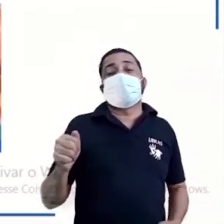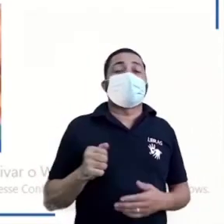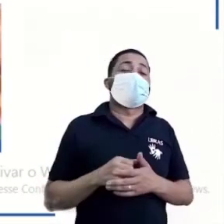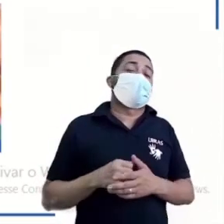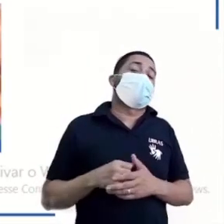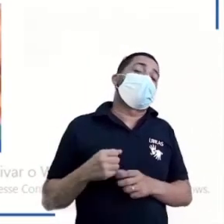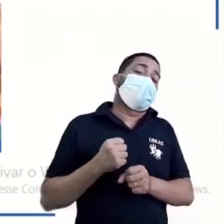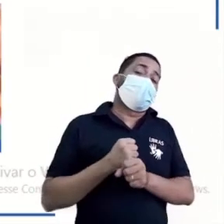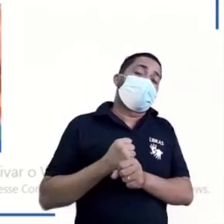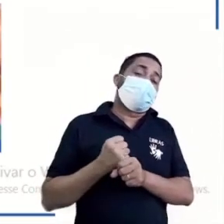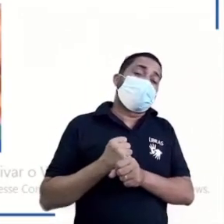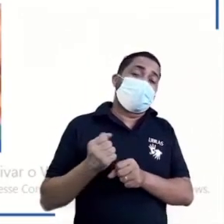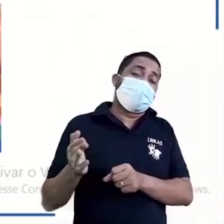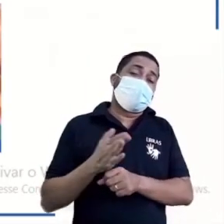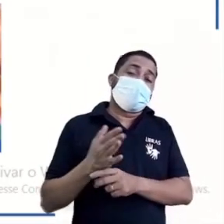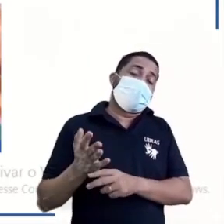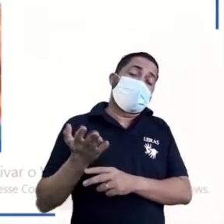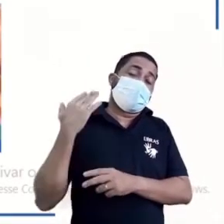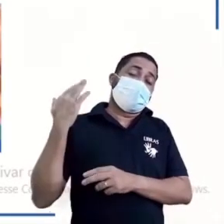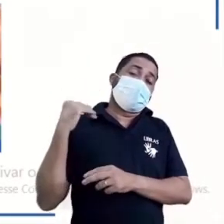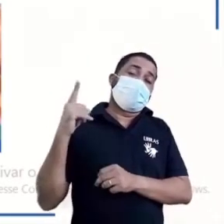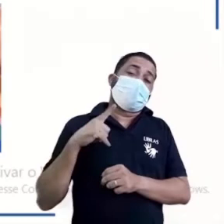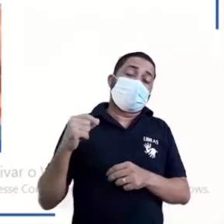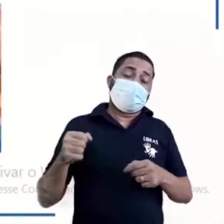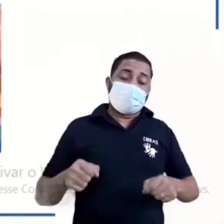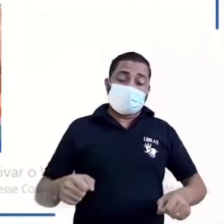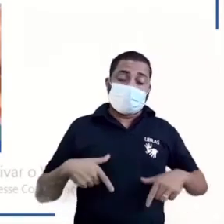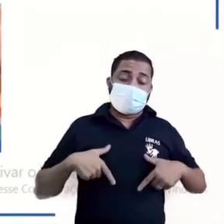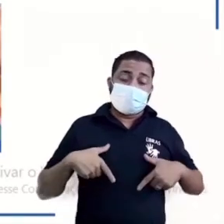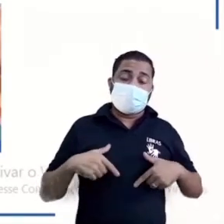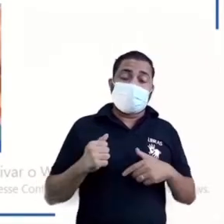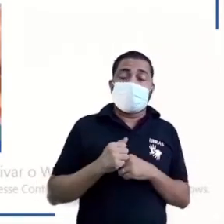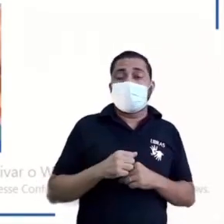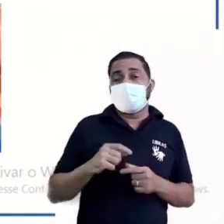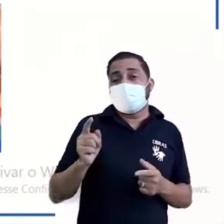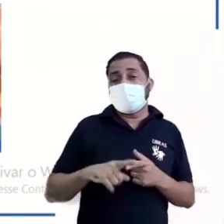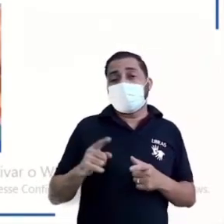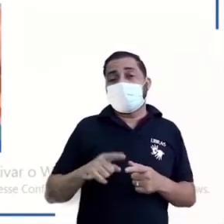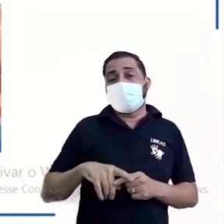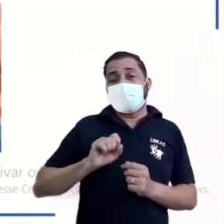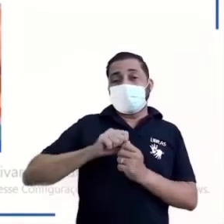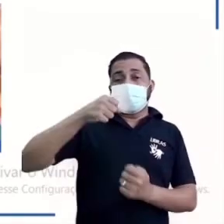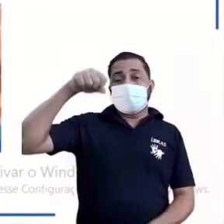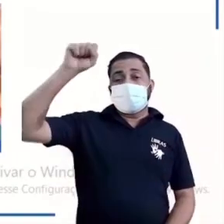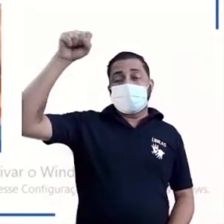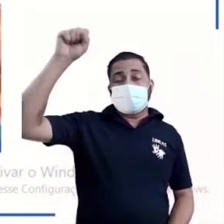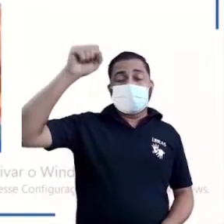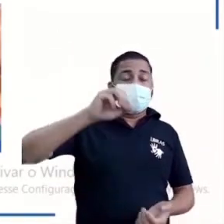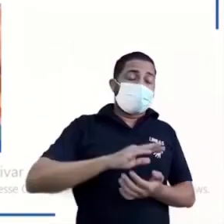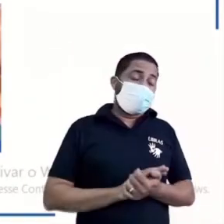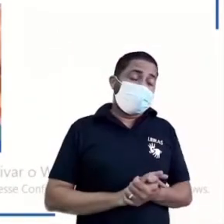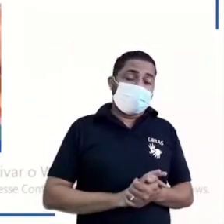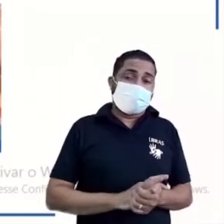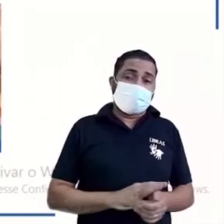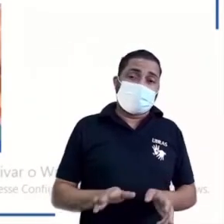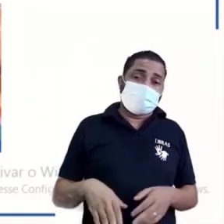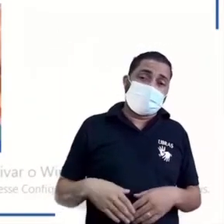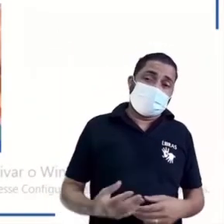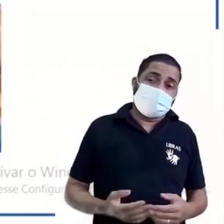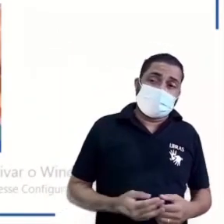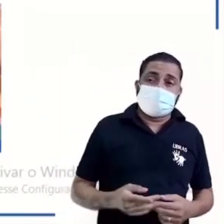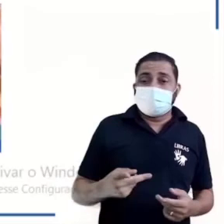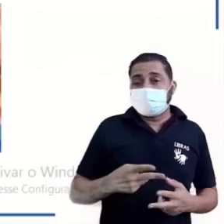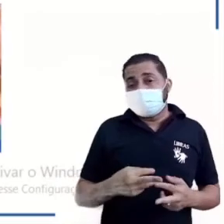anos atrás usava muito para fazer estampa em camisa, né? Para fazer cartazes, né? Então,